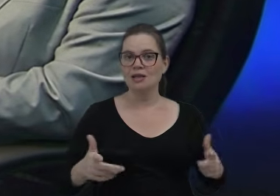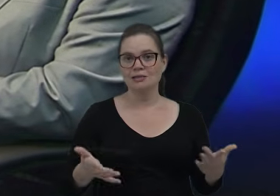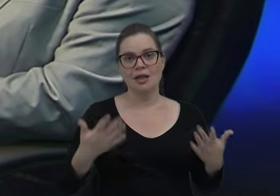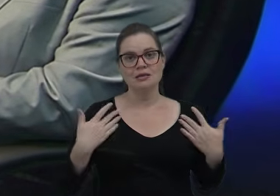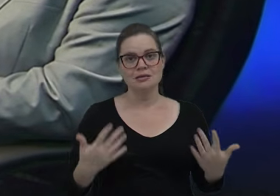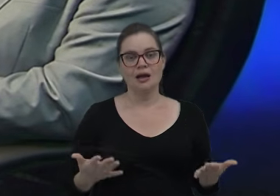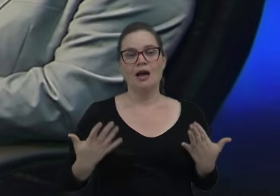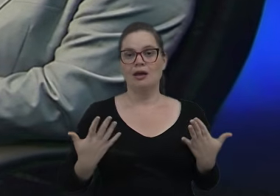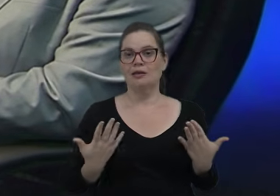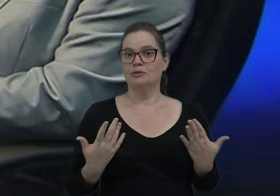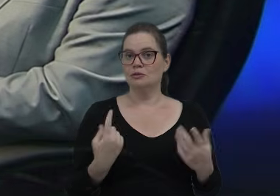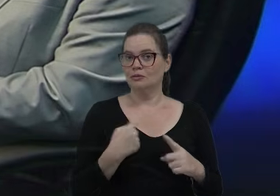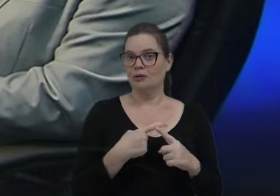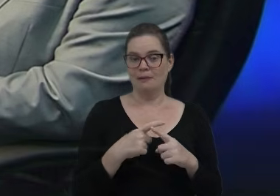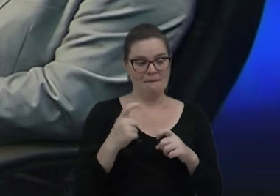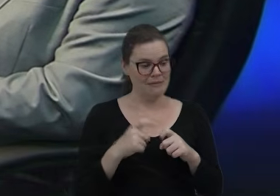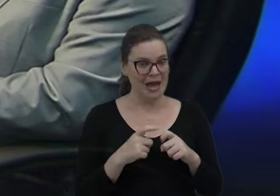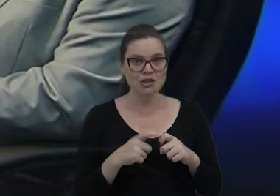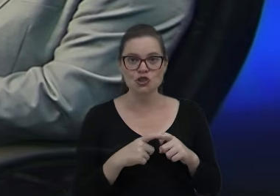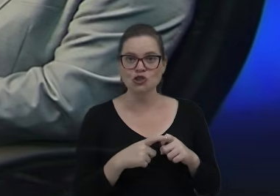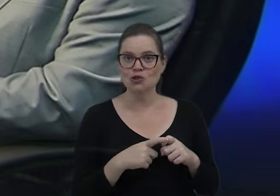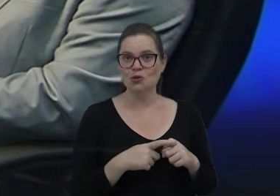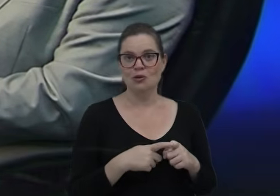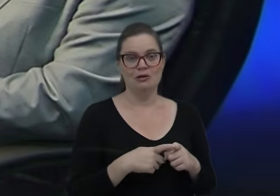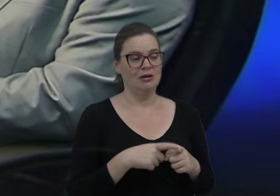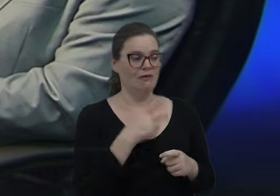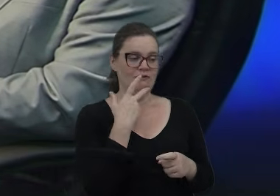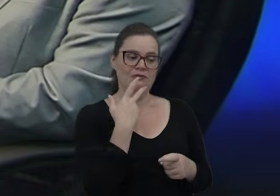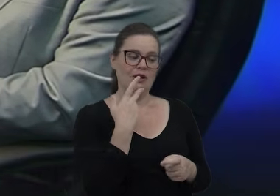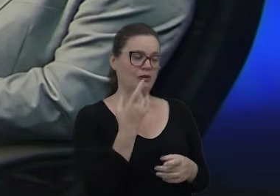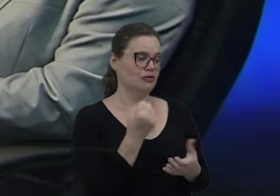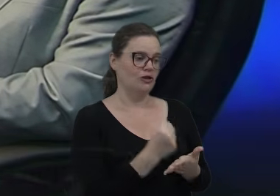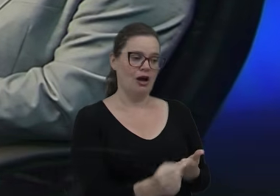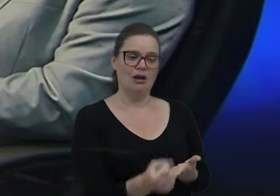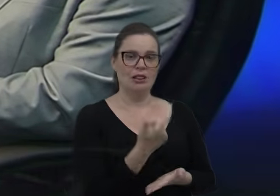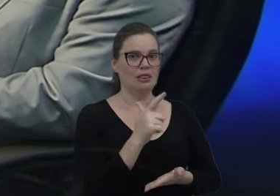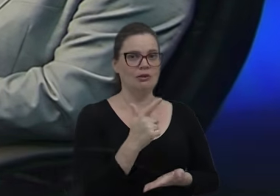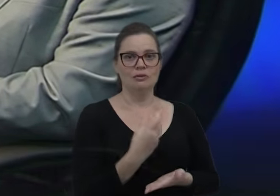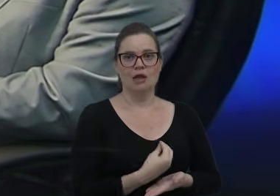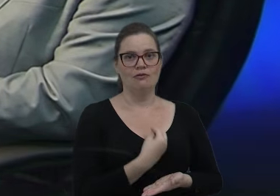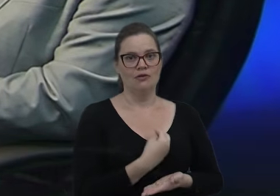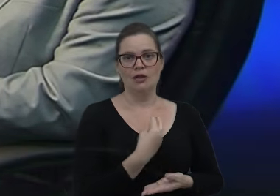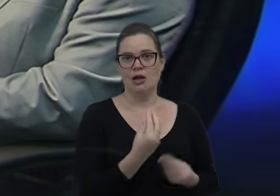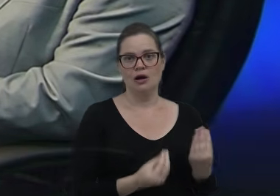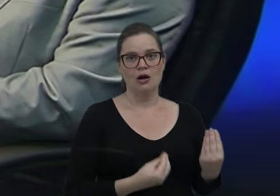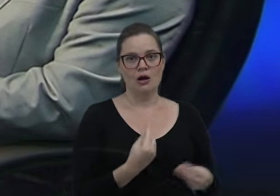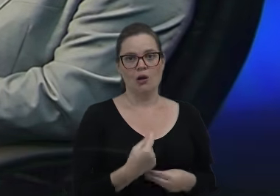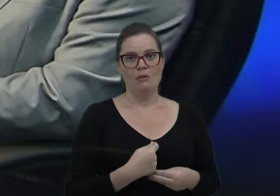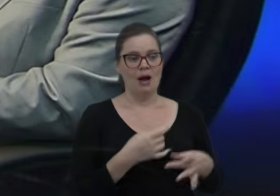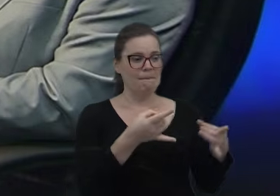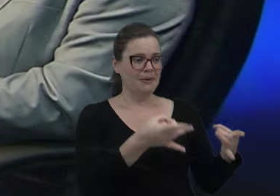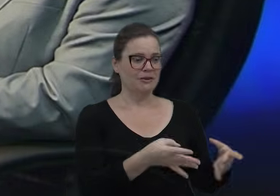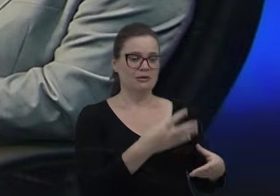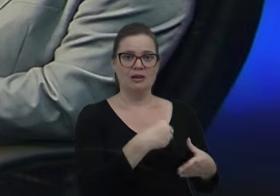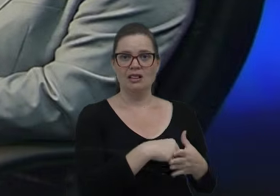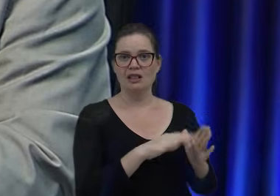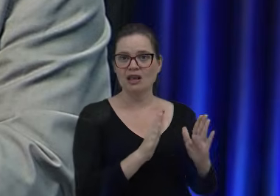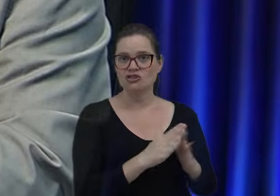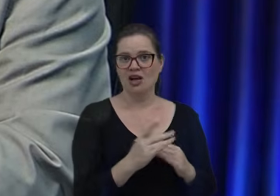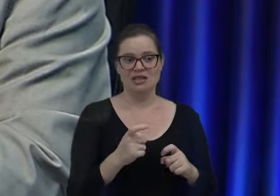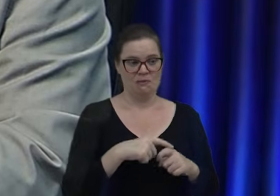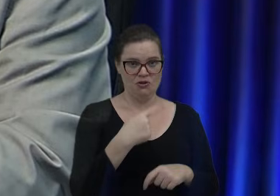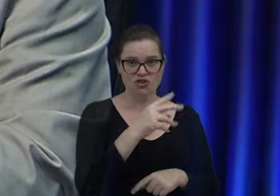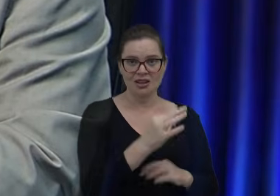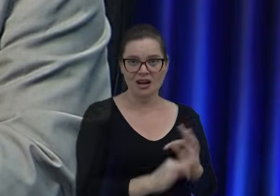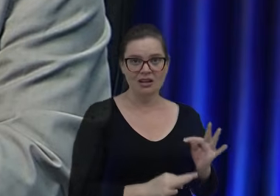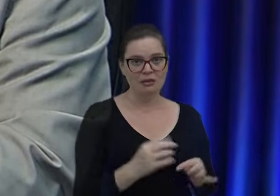estava desenganado pelos médicos, abandonado em casa, em decomposição, sem nenhuma esperança, sem nada.